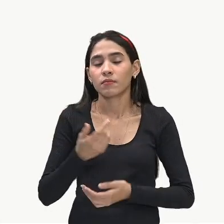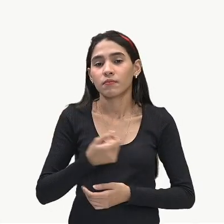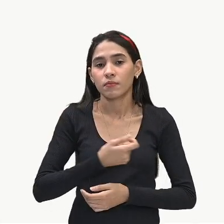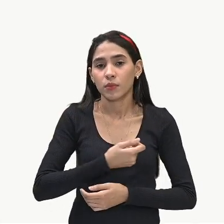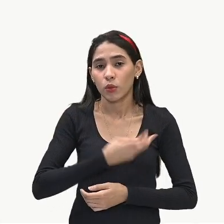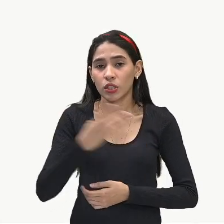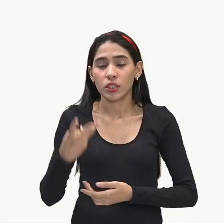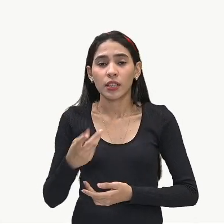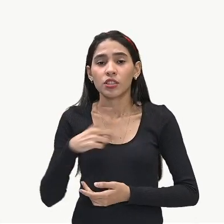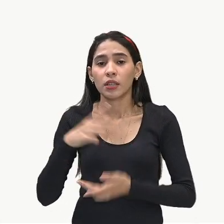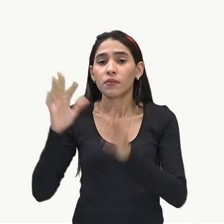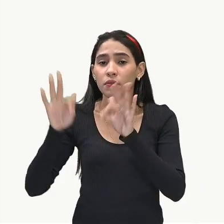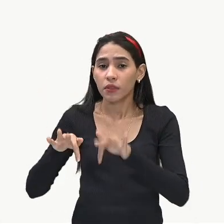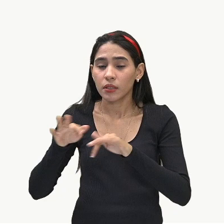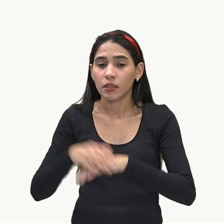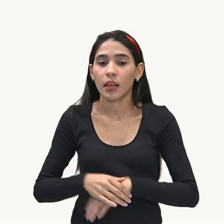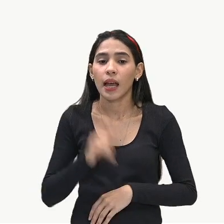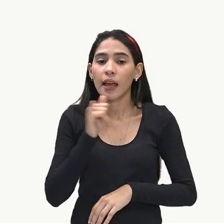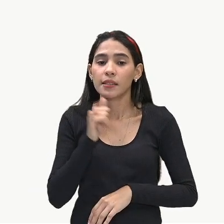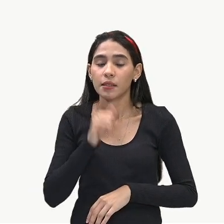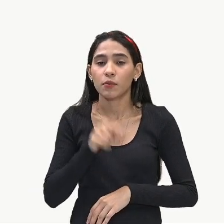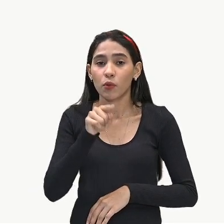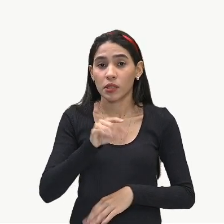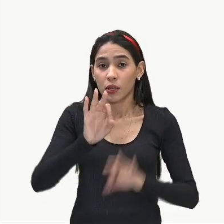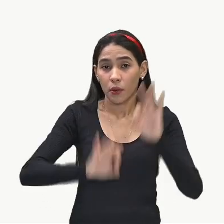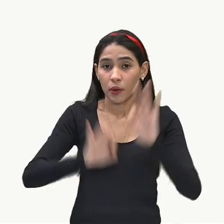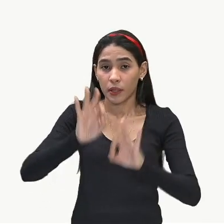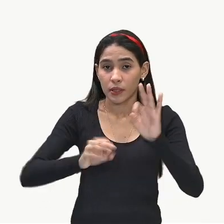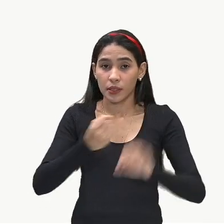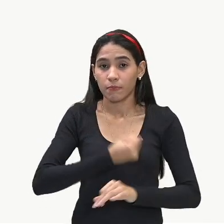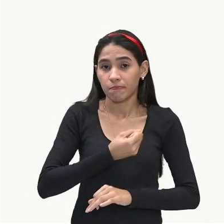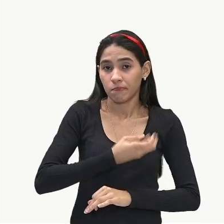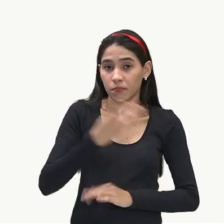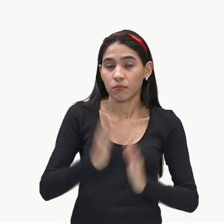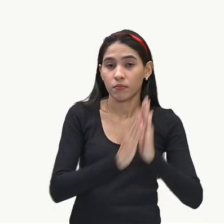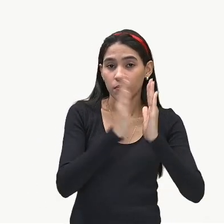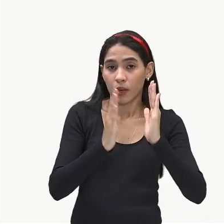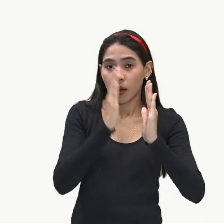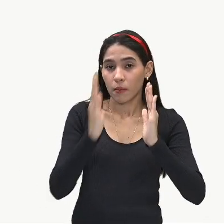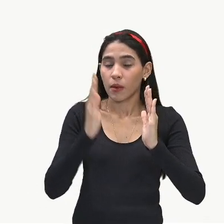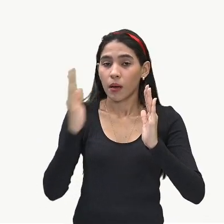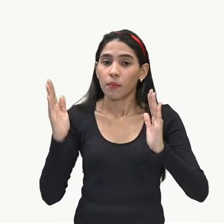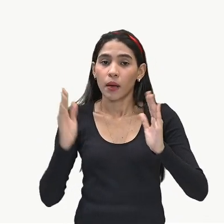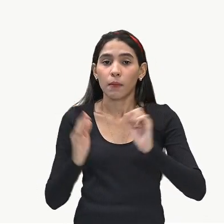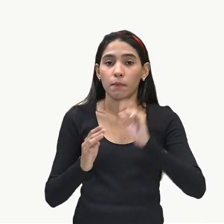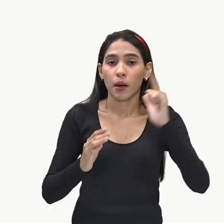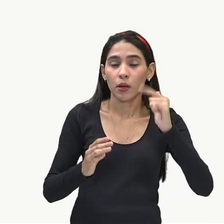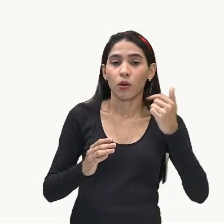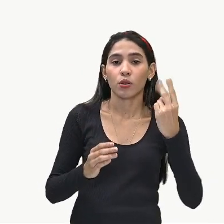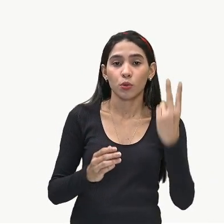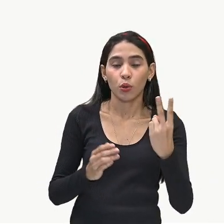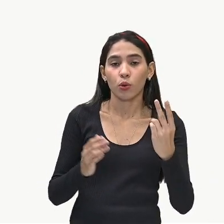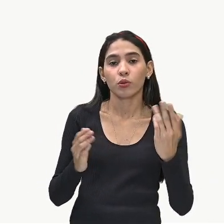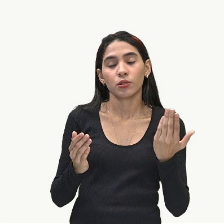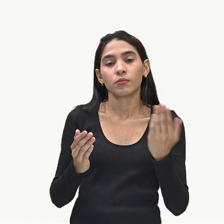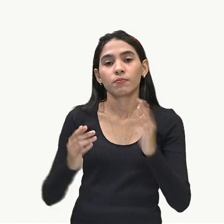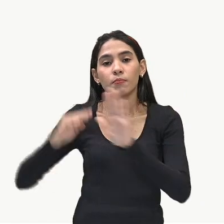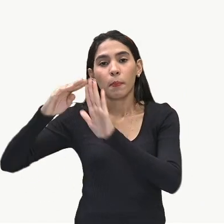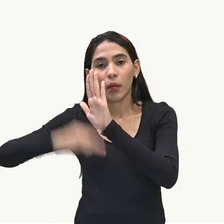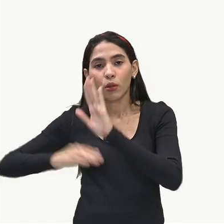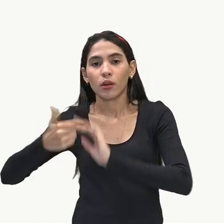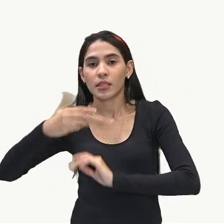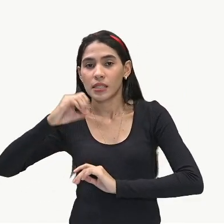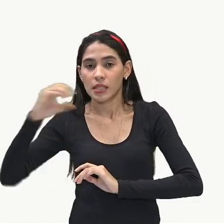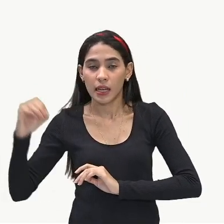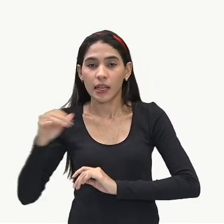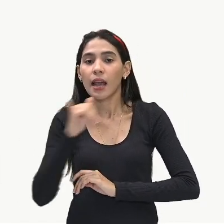agora. Tá? Construir uma sequência numérica com números maiores que 2 e menores que 100, por exemplo, números pares.